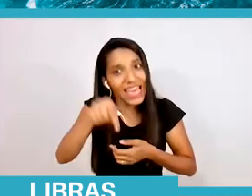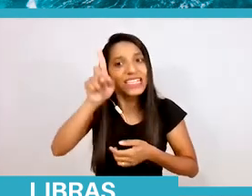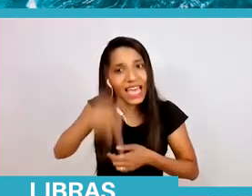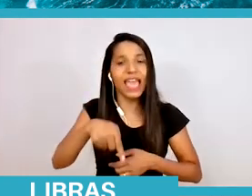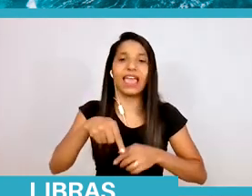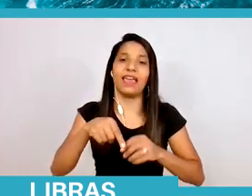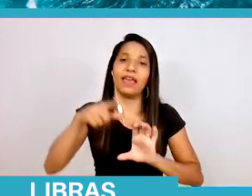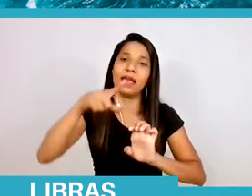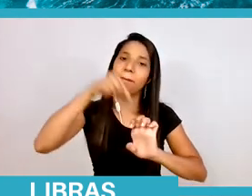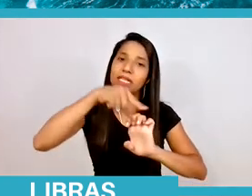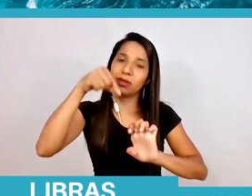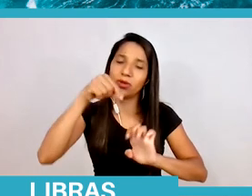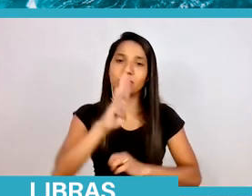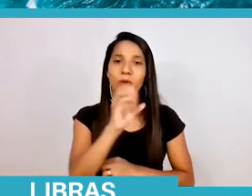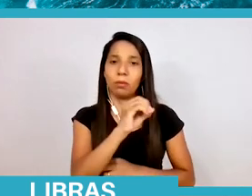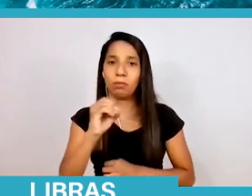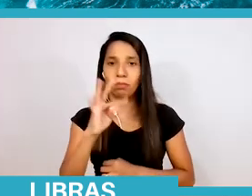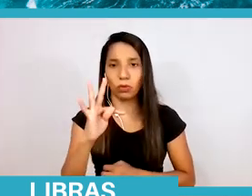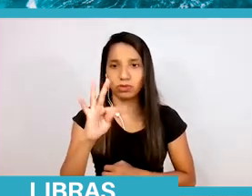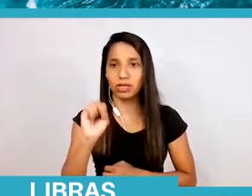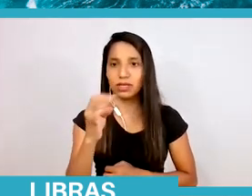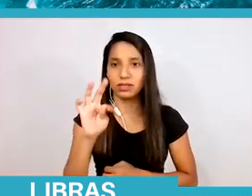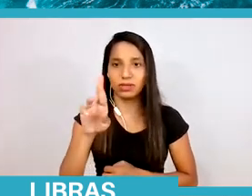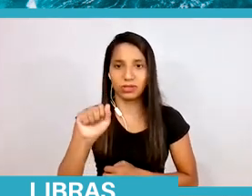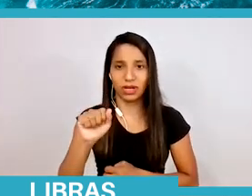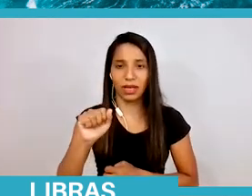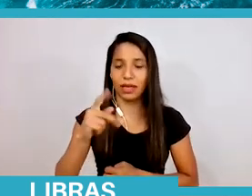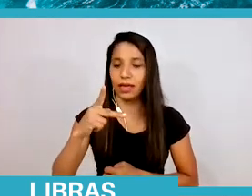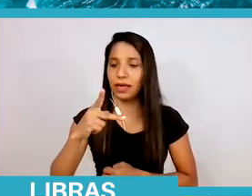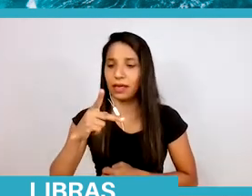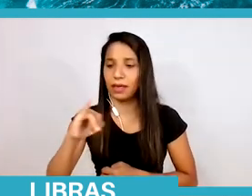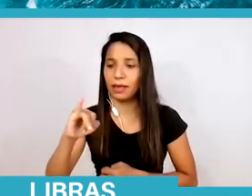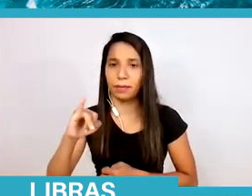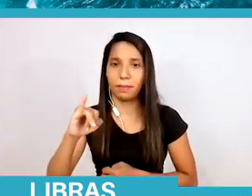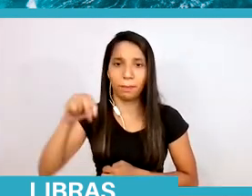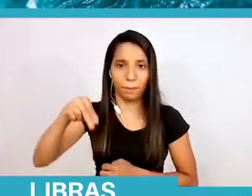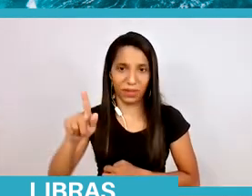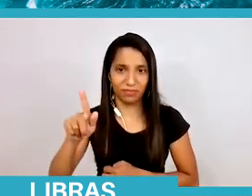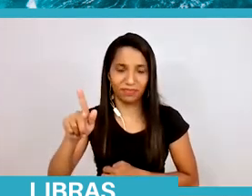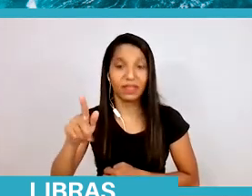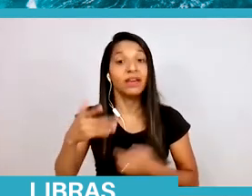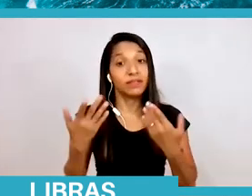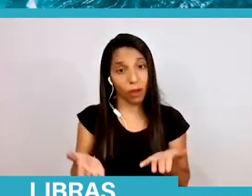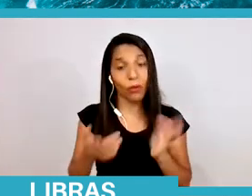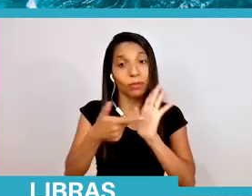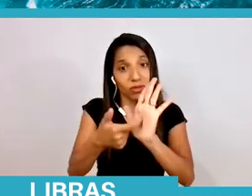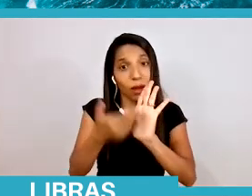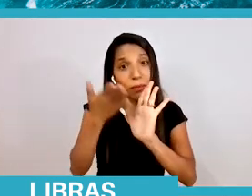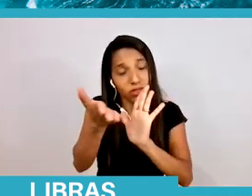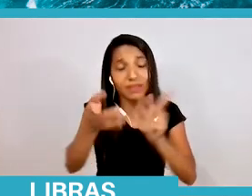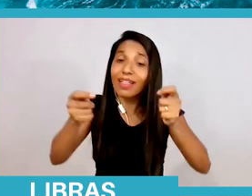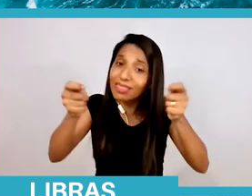e eu acredito muito que vocês entendendo que isso é possível, e muito mais